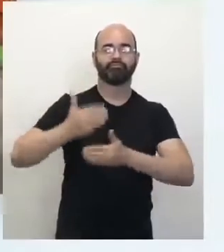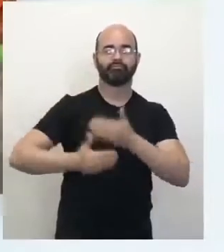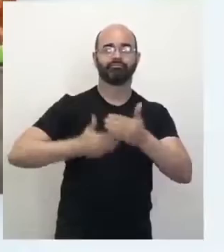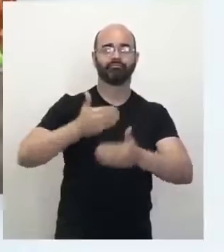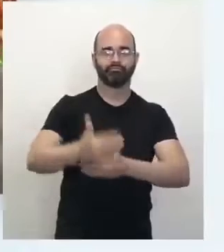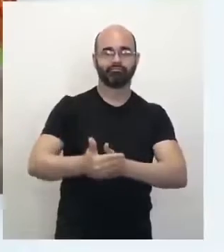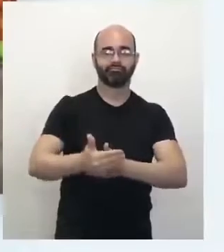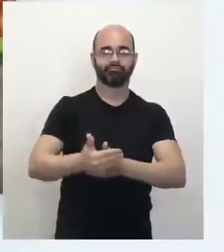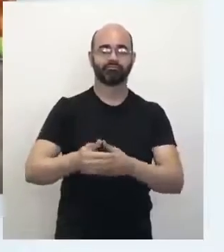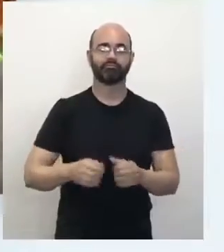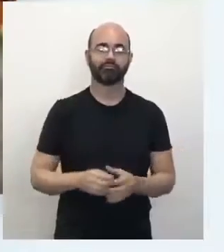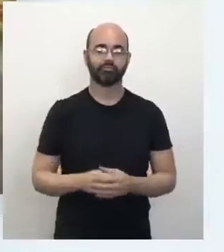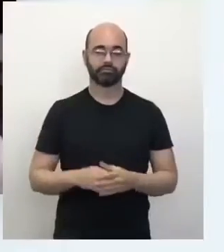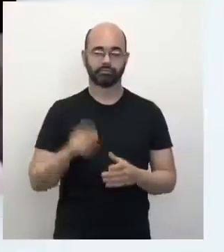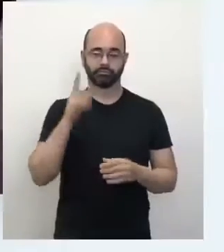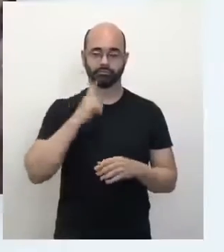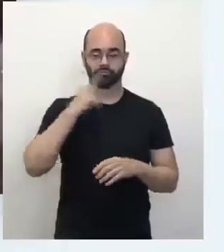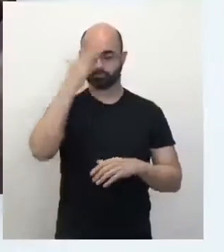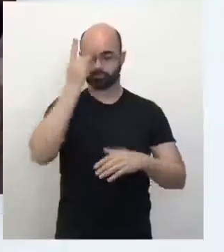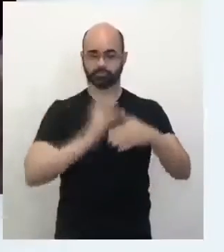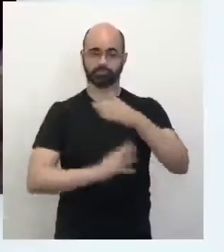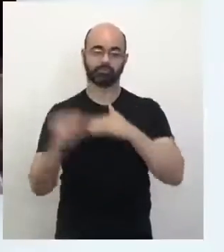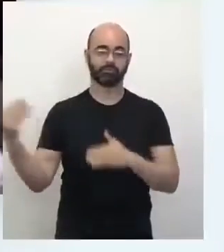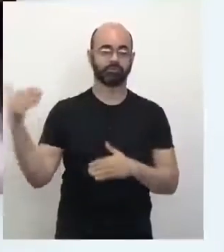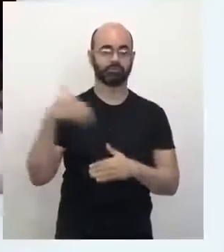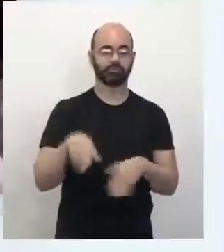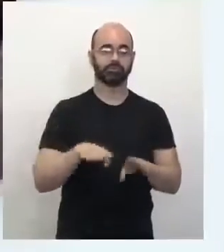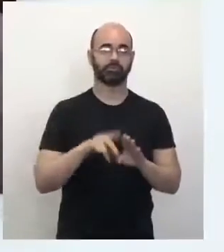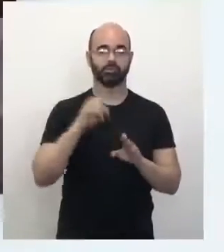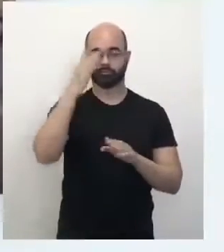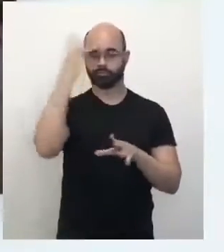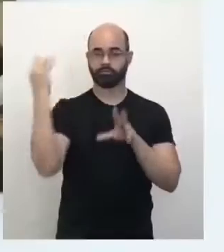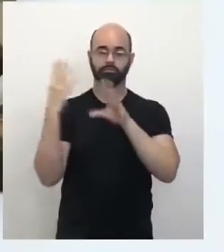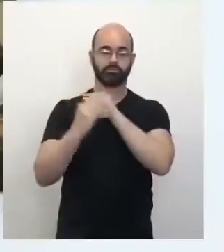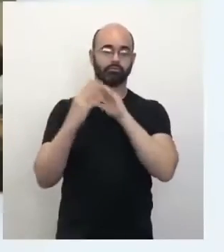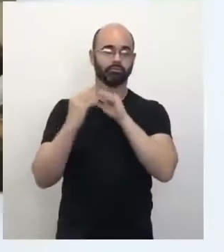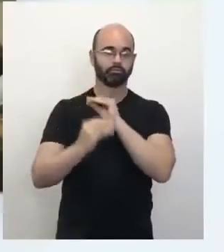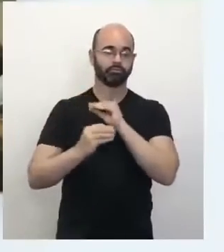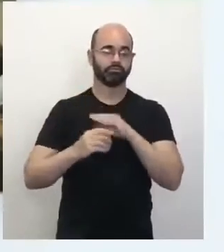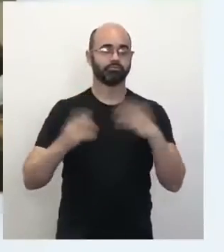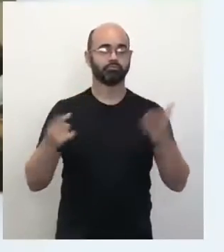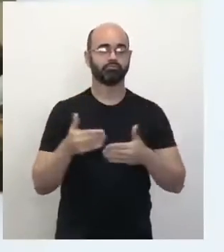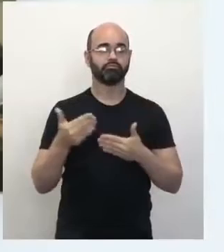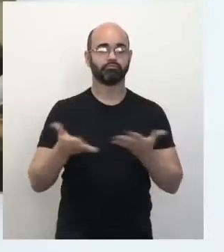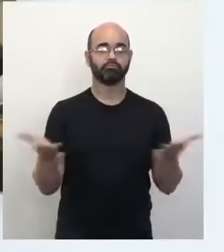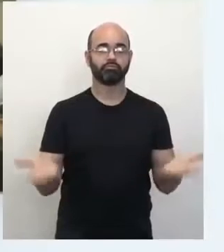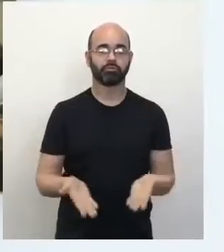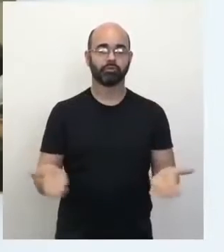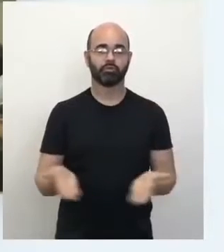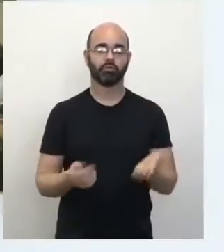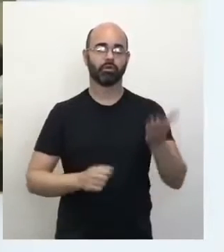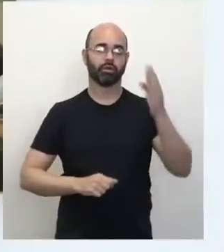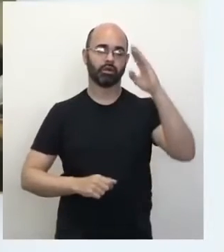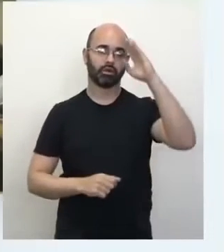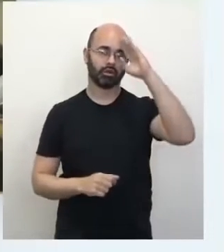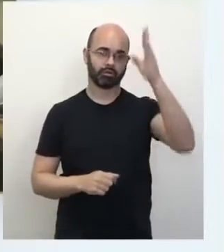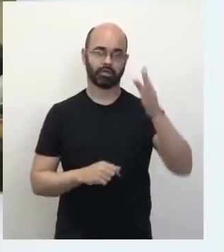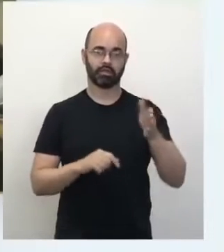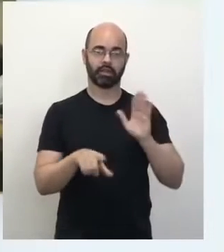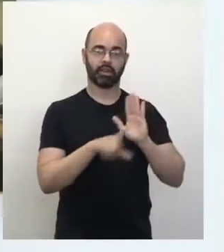relação aos migrantes e aos refugiados. Então, chegou o momento de atualizar a